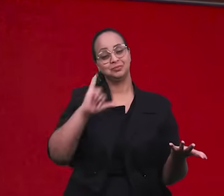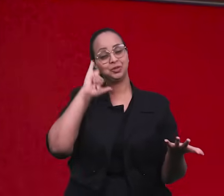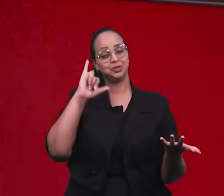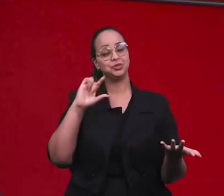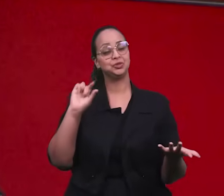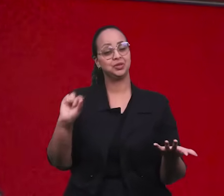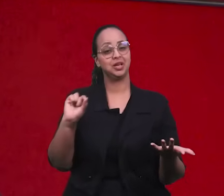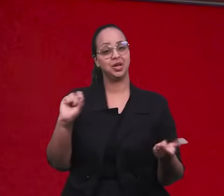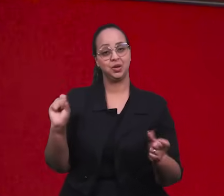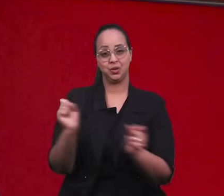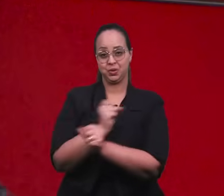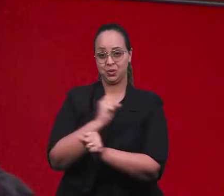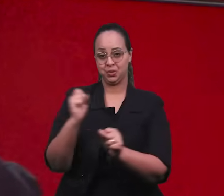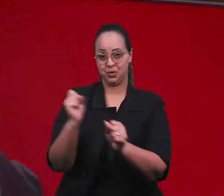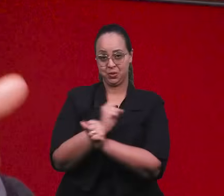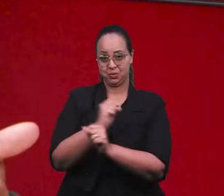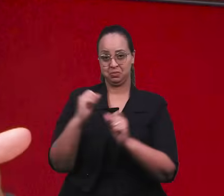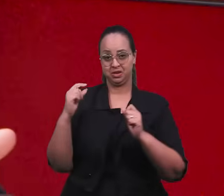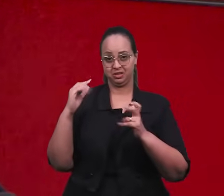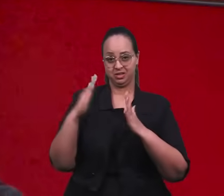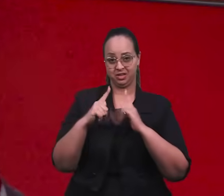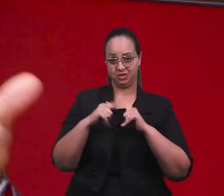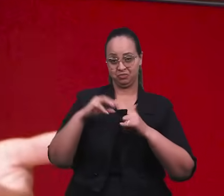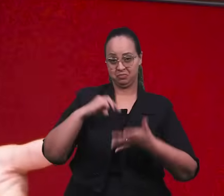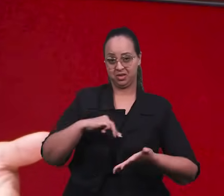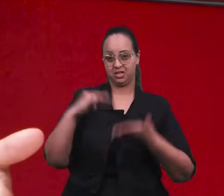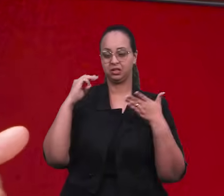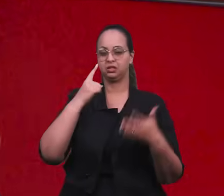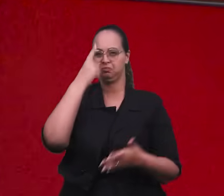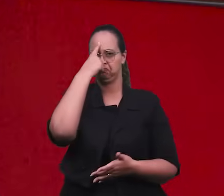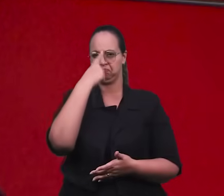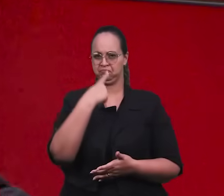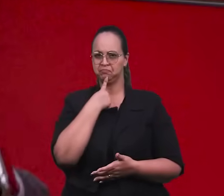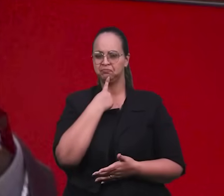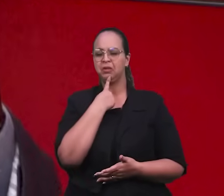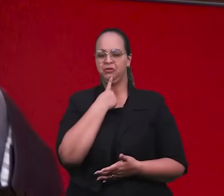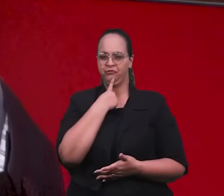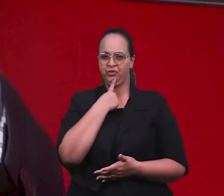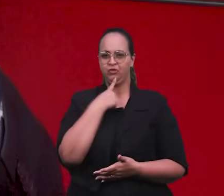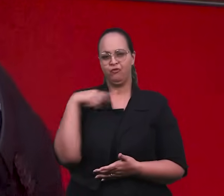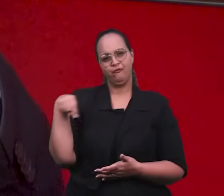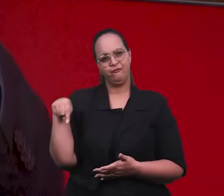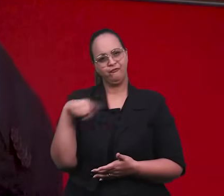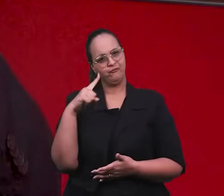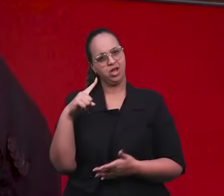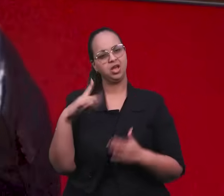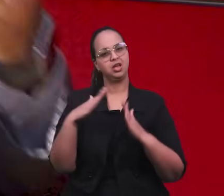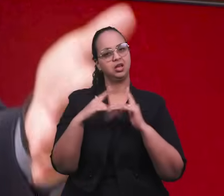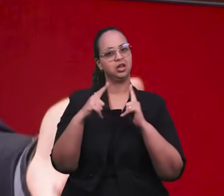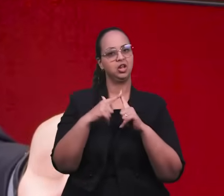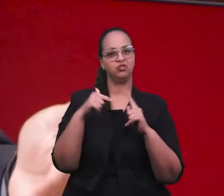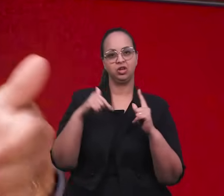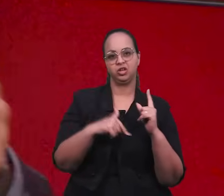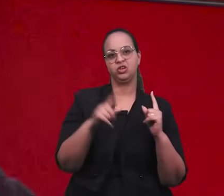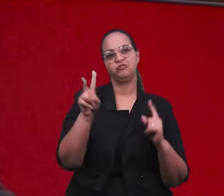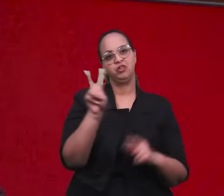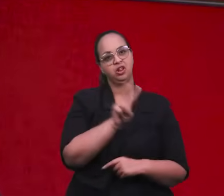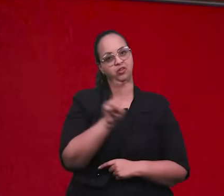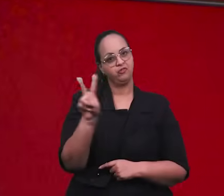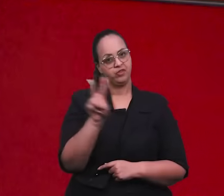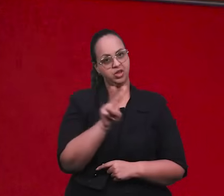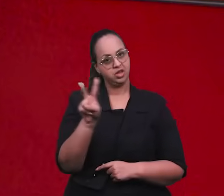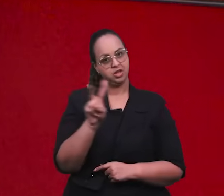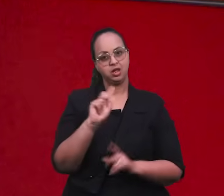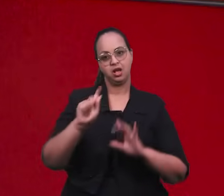obra nós temos um padrão, uma identidade. Entramos numa igreja aqui em Vila Velha, onde estamos